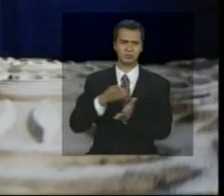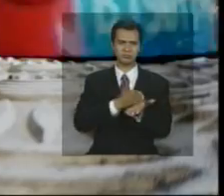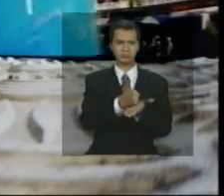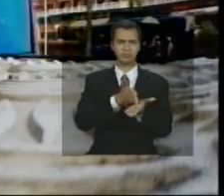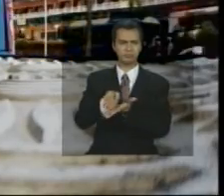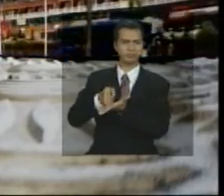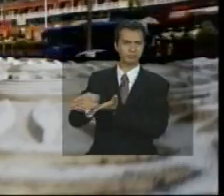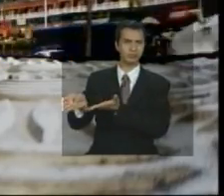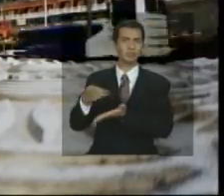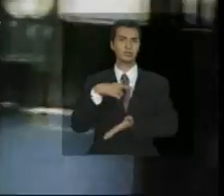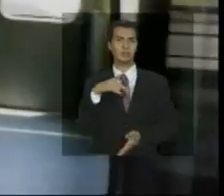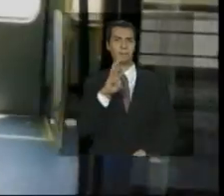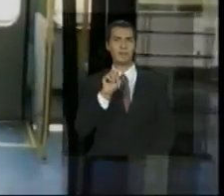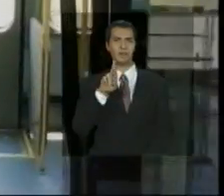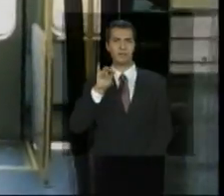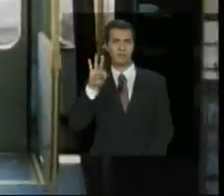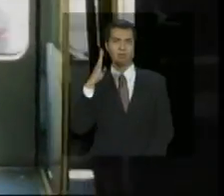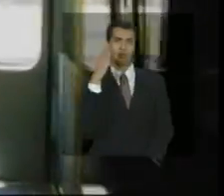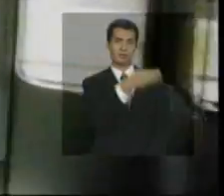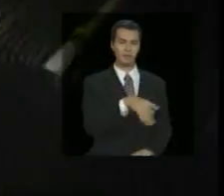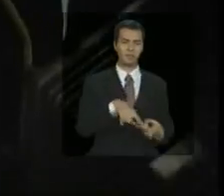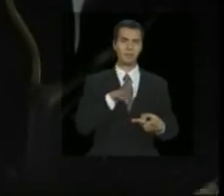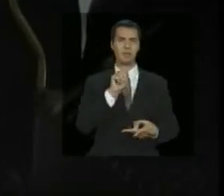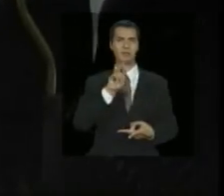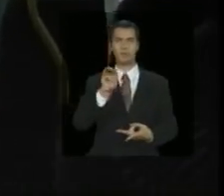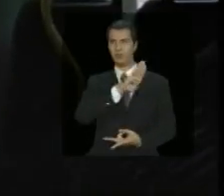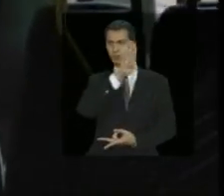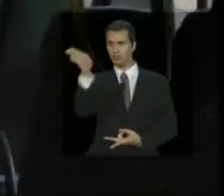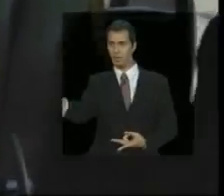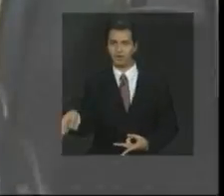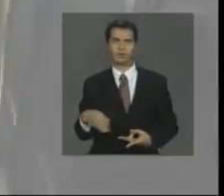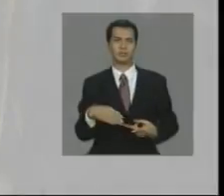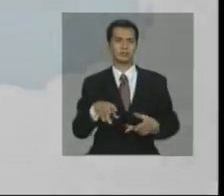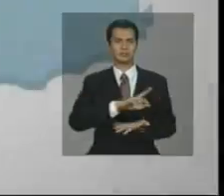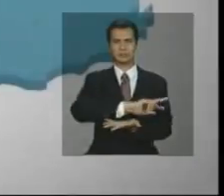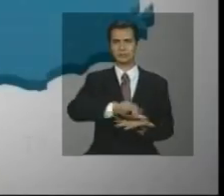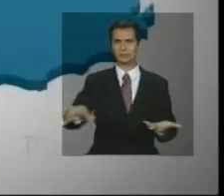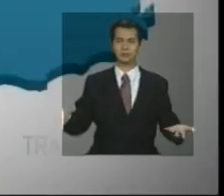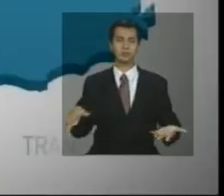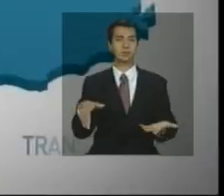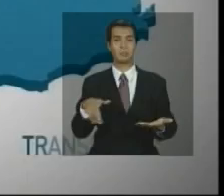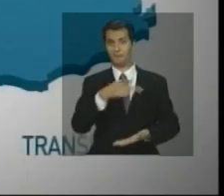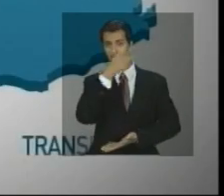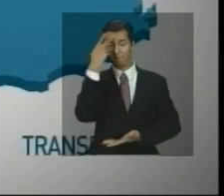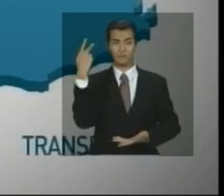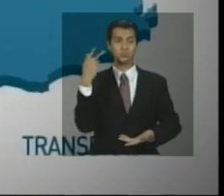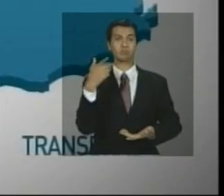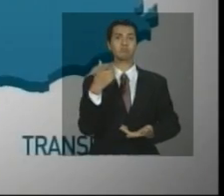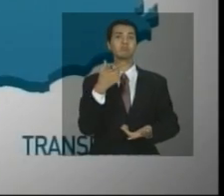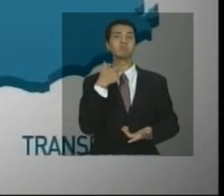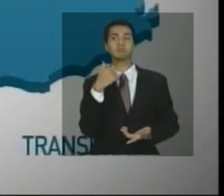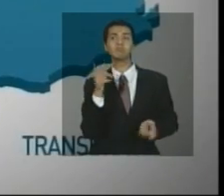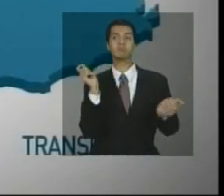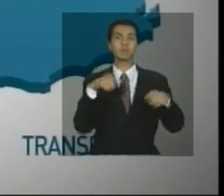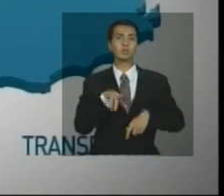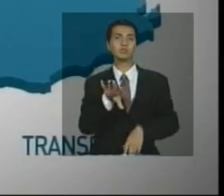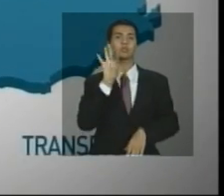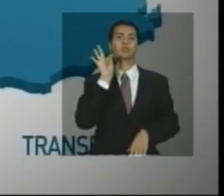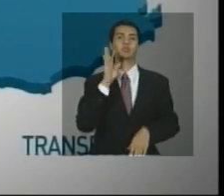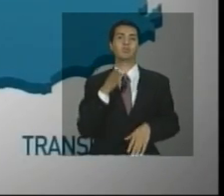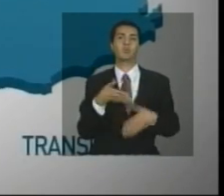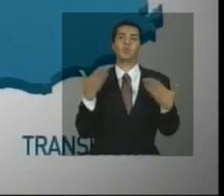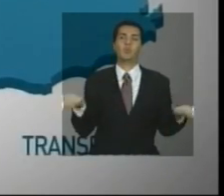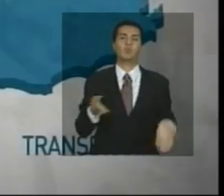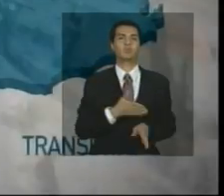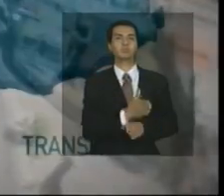PRT para cá, PRT para lá, opções a todo o município do Rio de Janeiro de poder